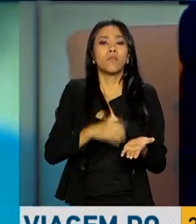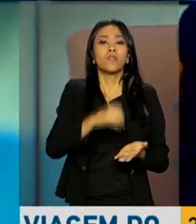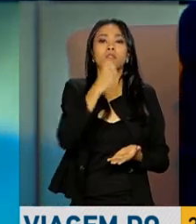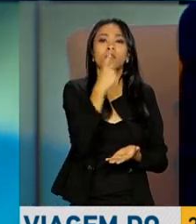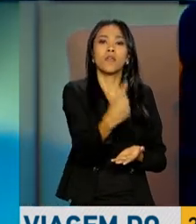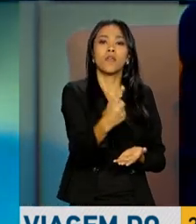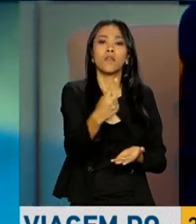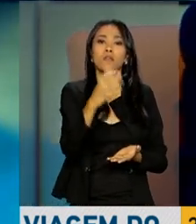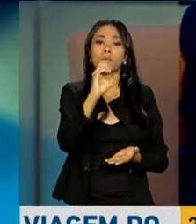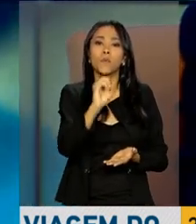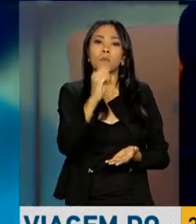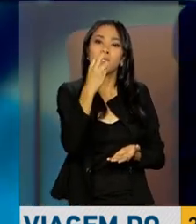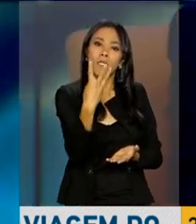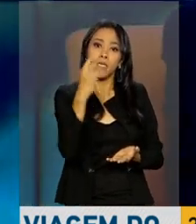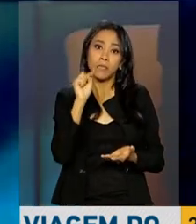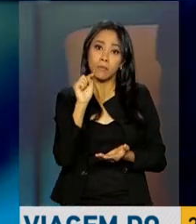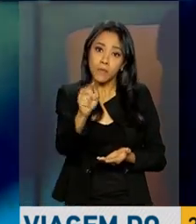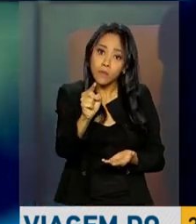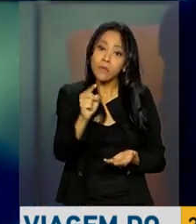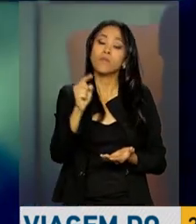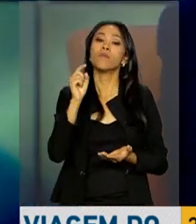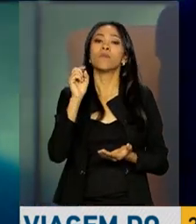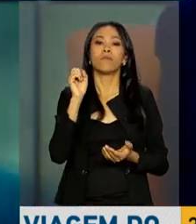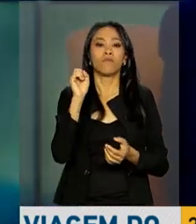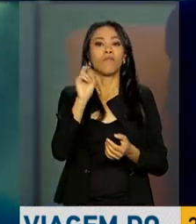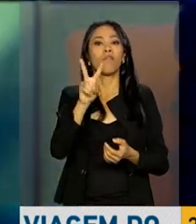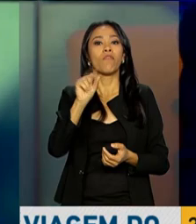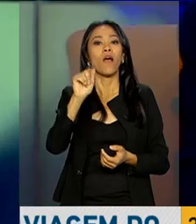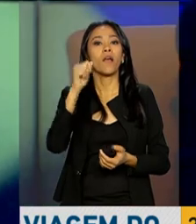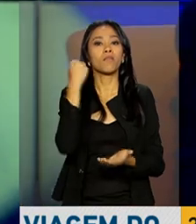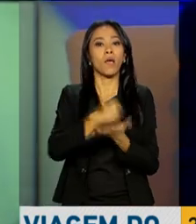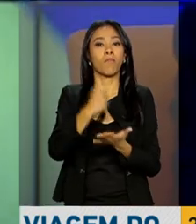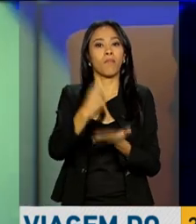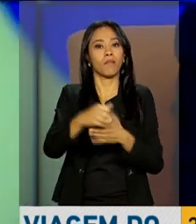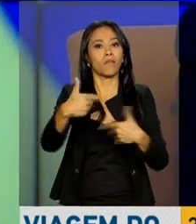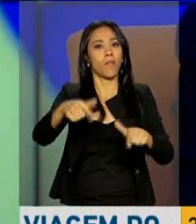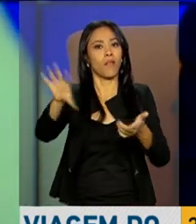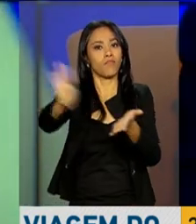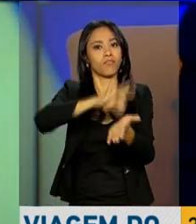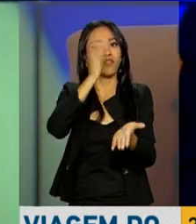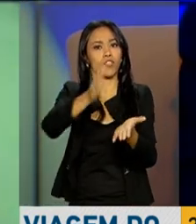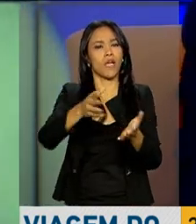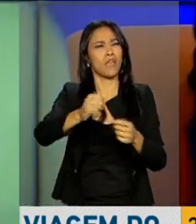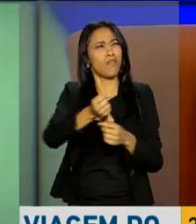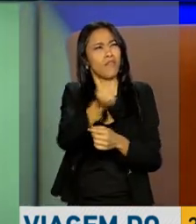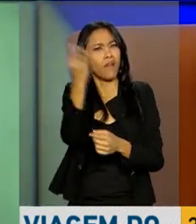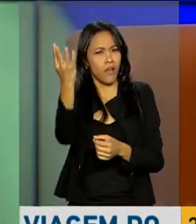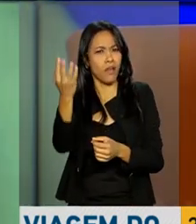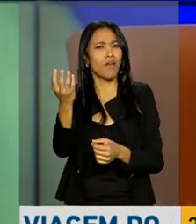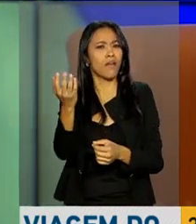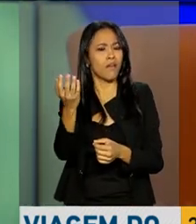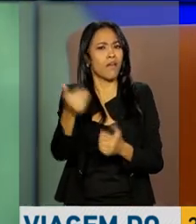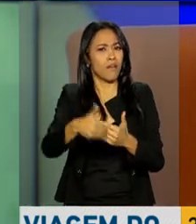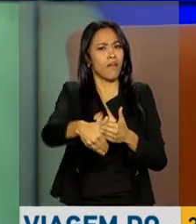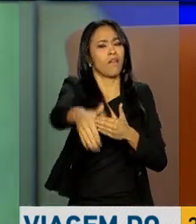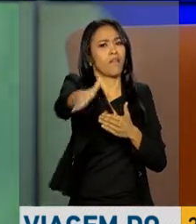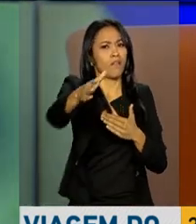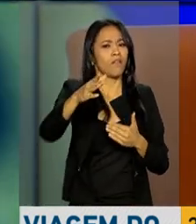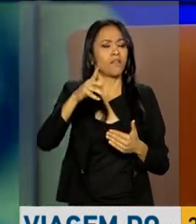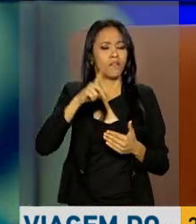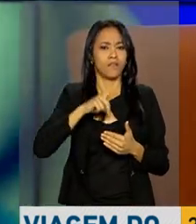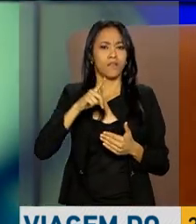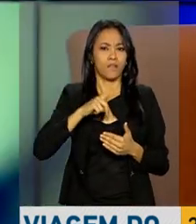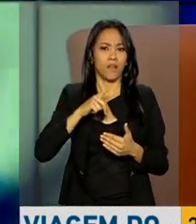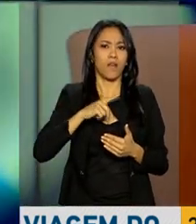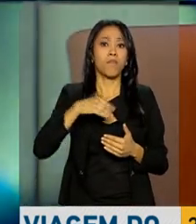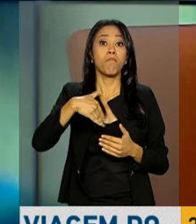mil postos de trabalho com carteira assinada, mas mais de milhares de postos também admitidos,